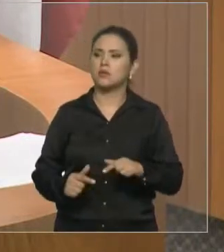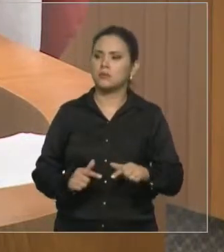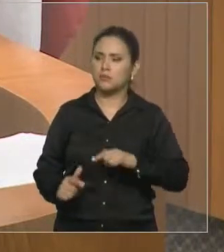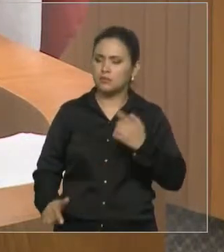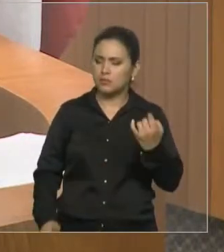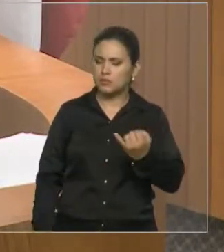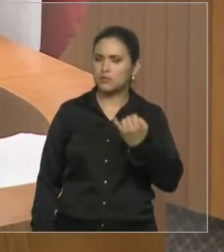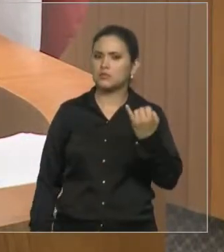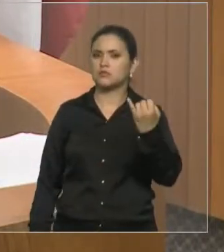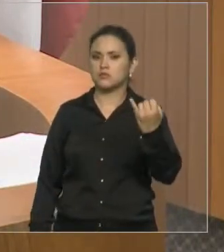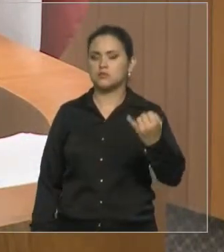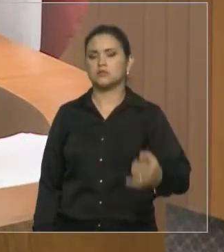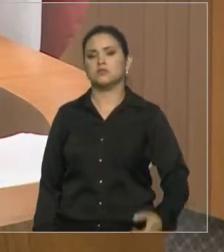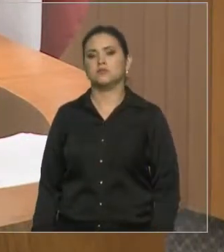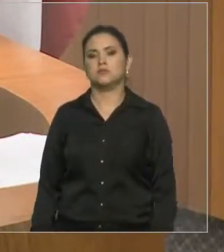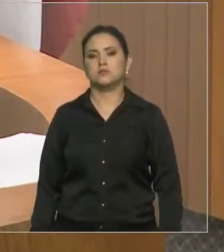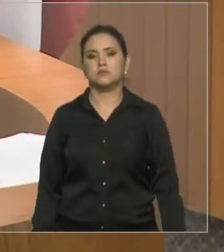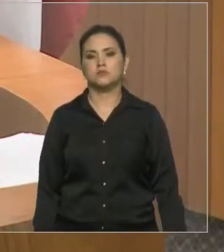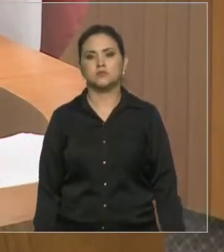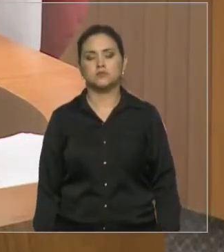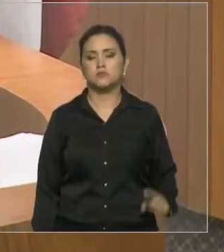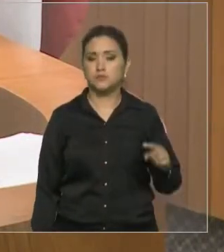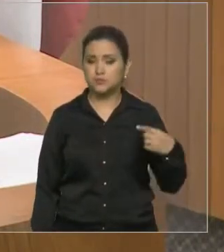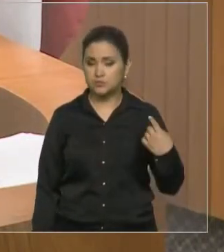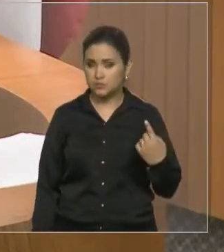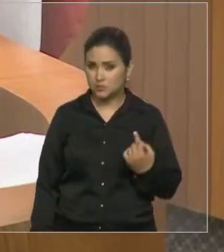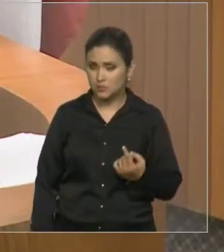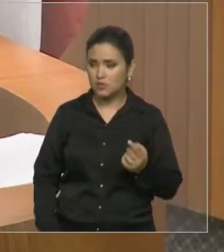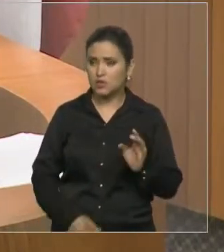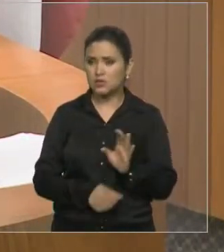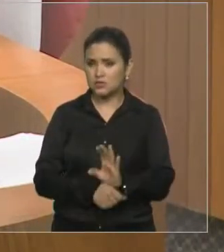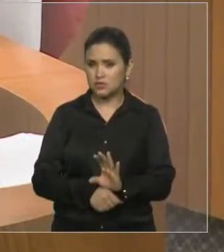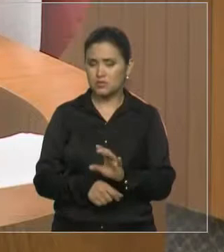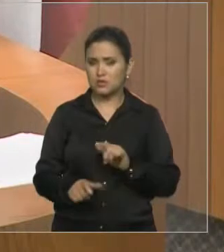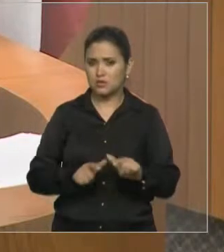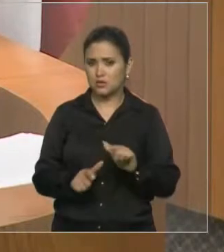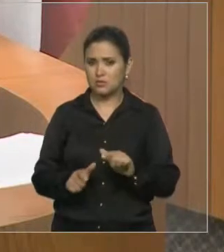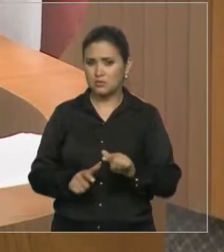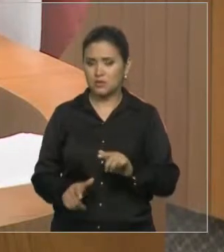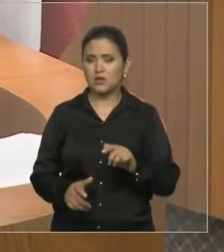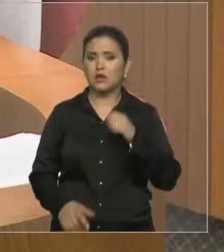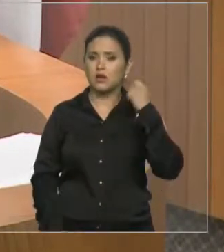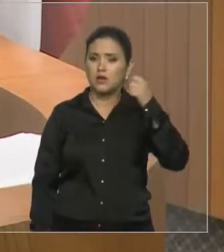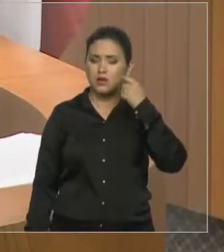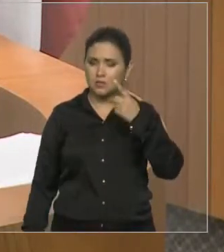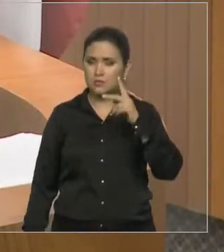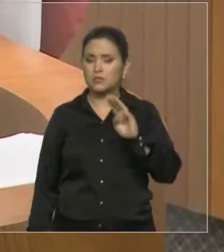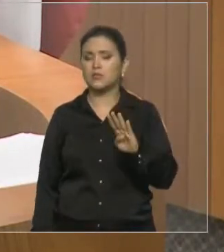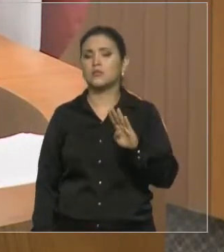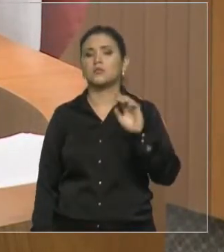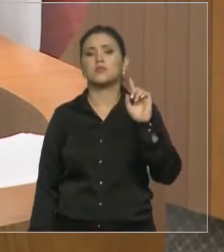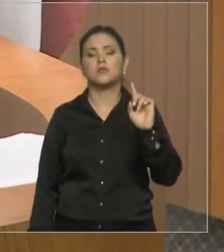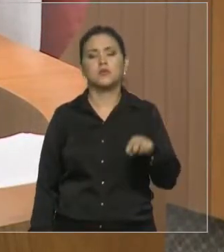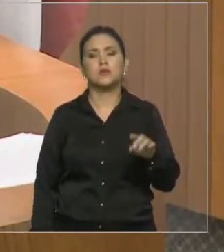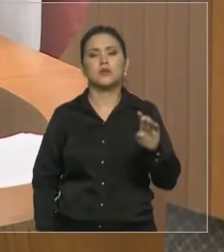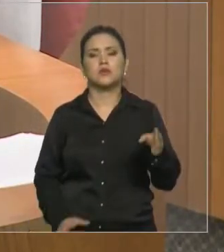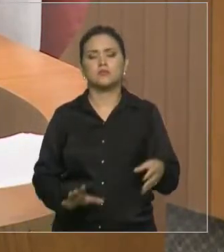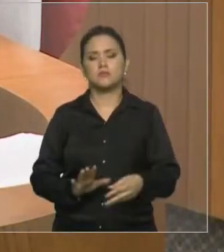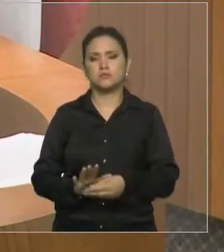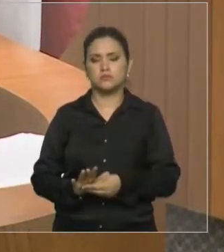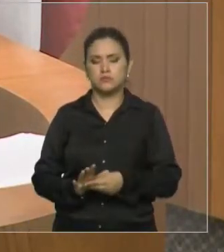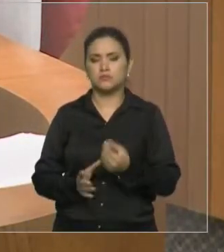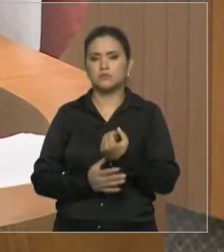forma da gente favorecer a atuação do defensor público foi a propositura dessa outra emenda constitucional que garante o defensor